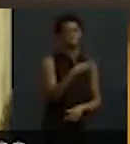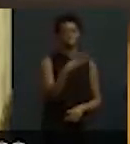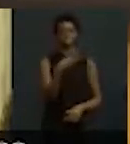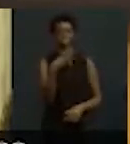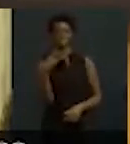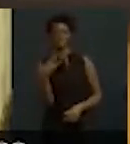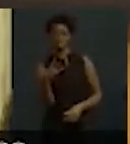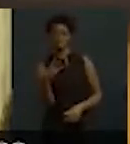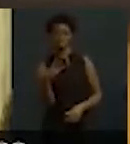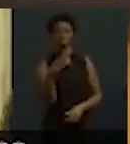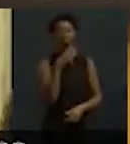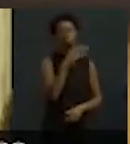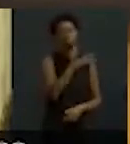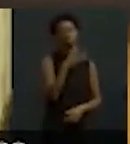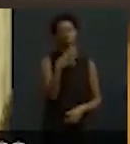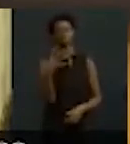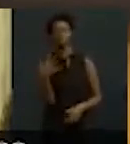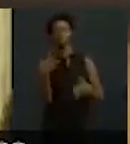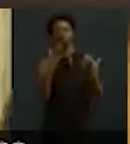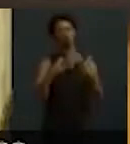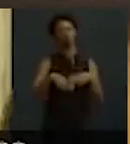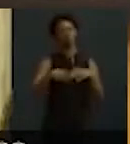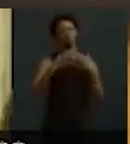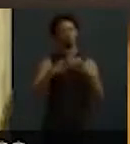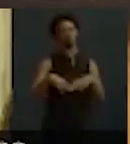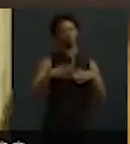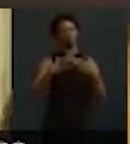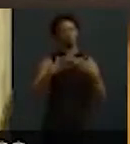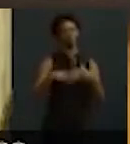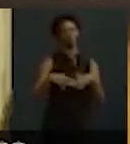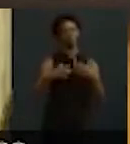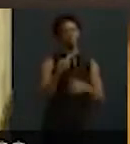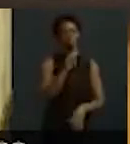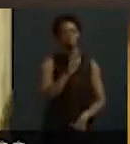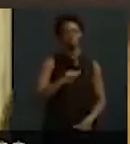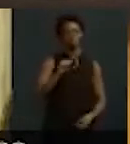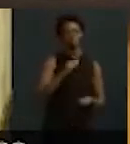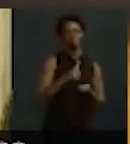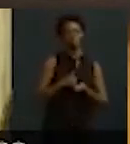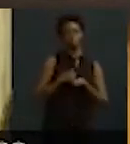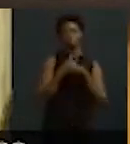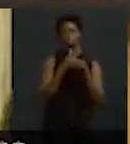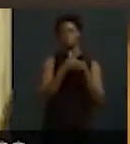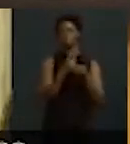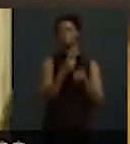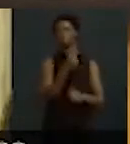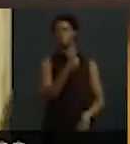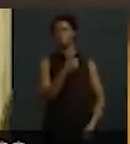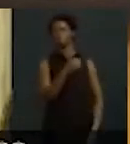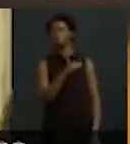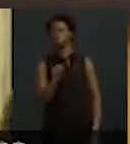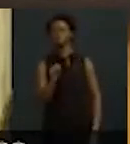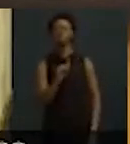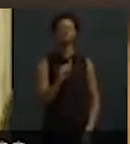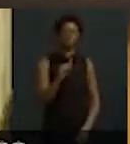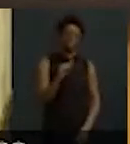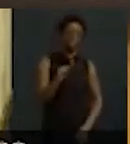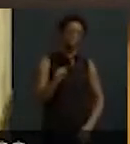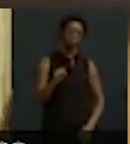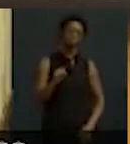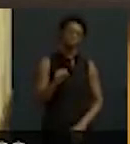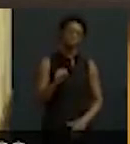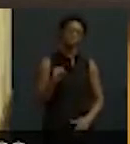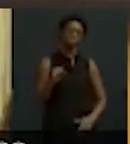33º e 34º concursos, assistente da Assessoria de Recursos Constitucionais